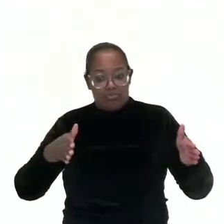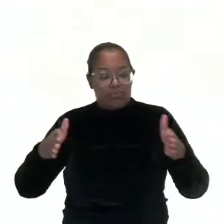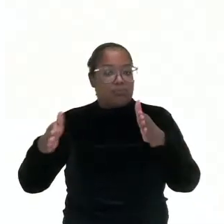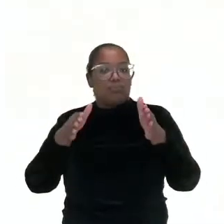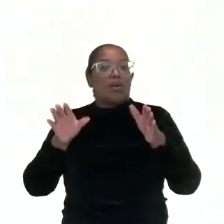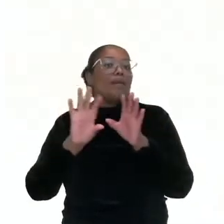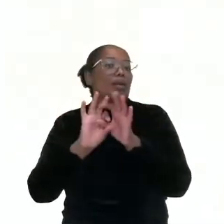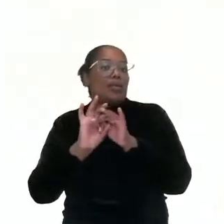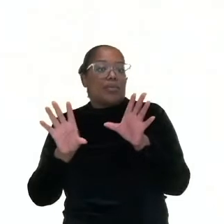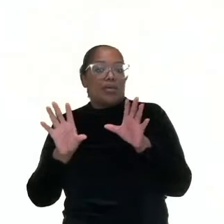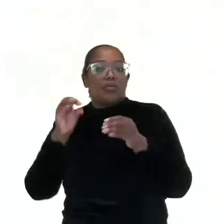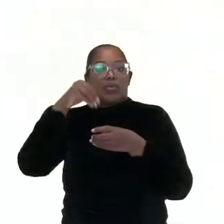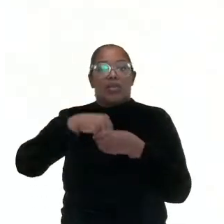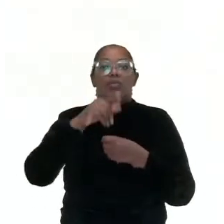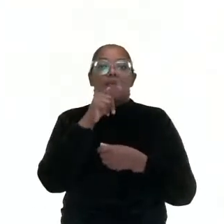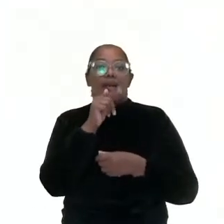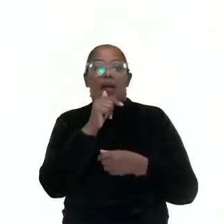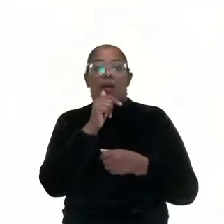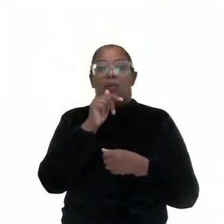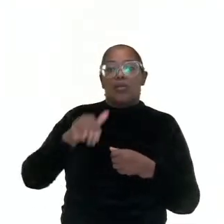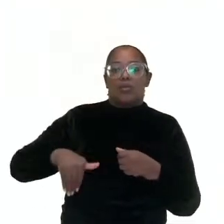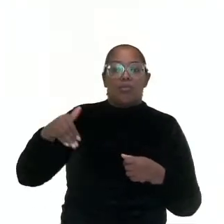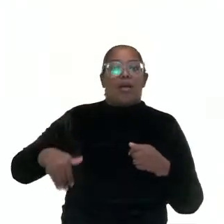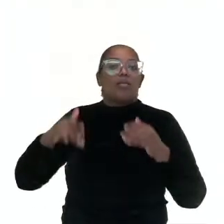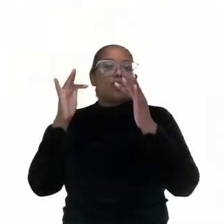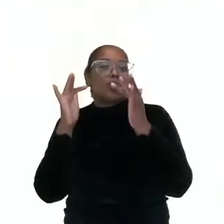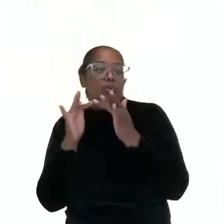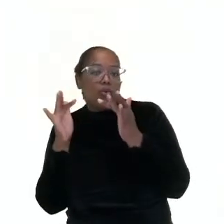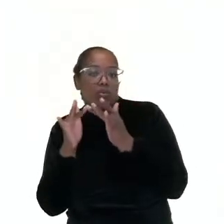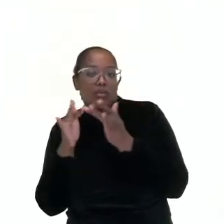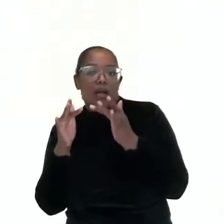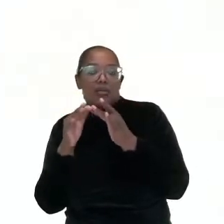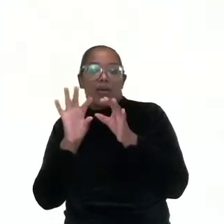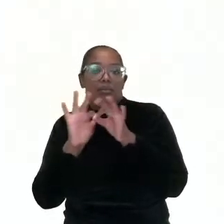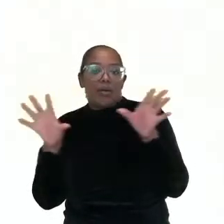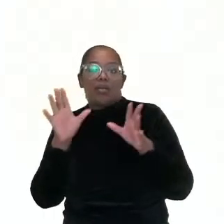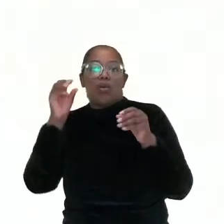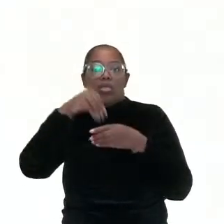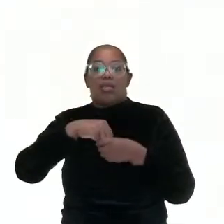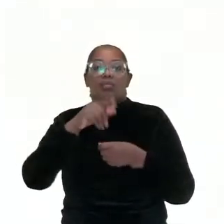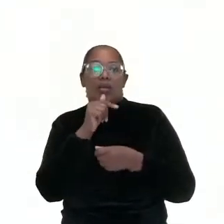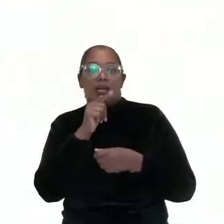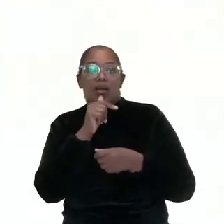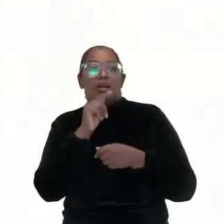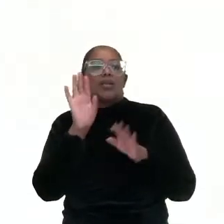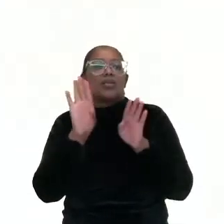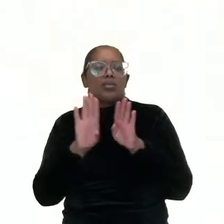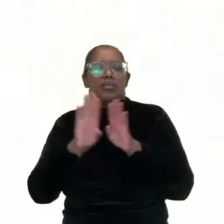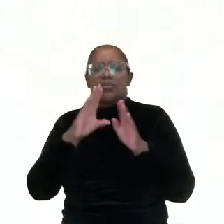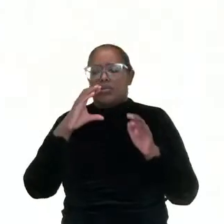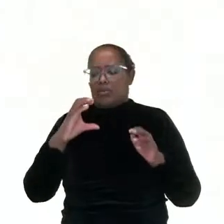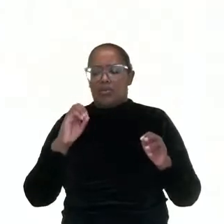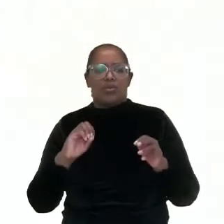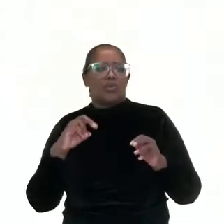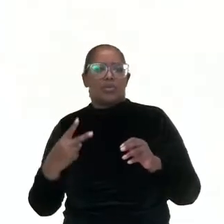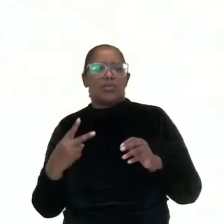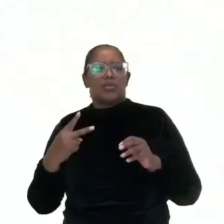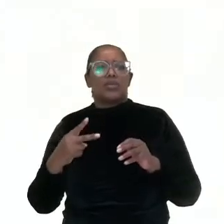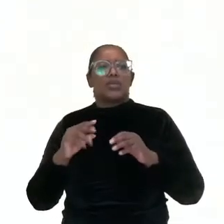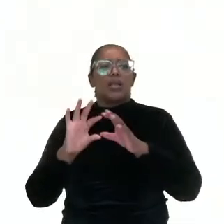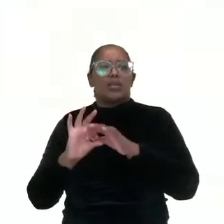A movimentação do carbono permite manter o equilíbrio da quantidade de carbono necessária para a manutenção da vida. No entanto, os